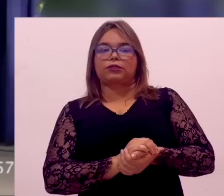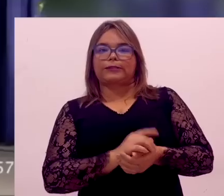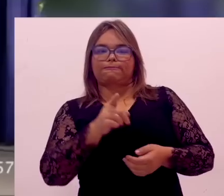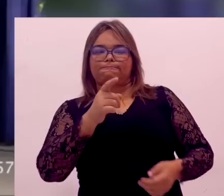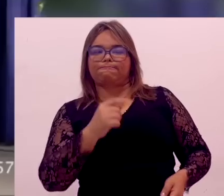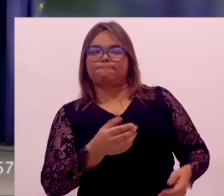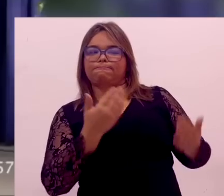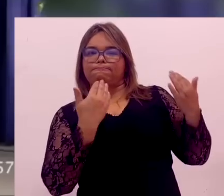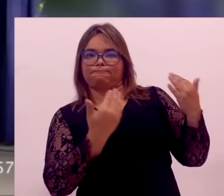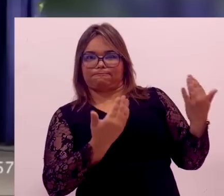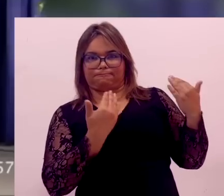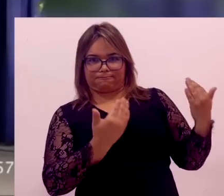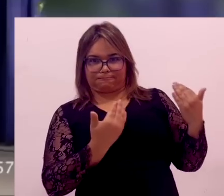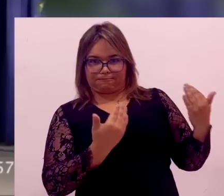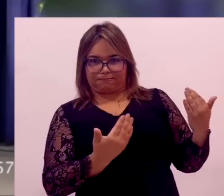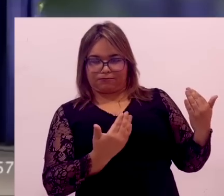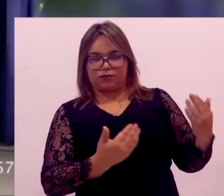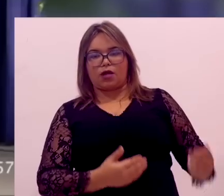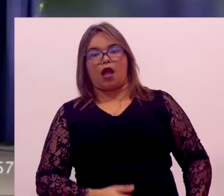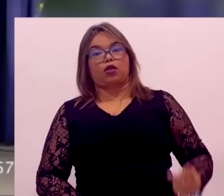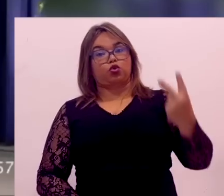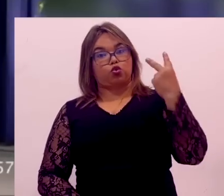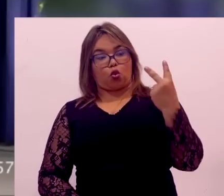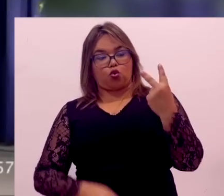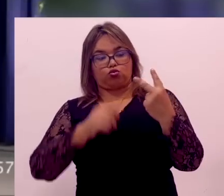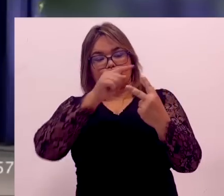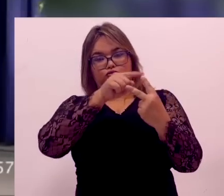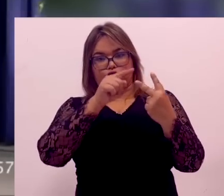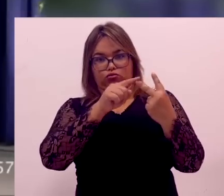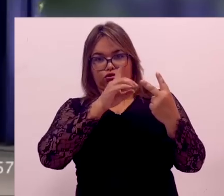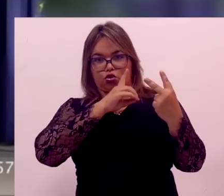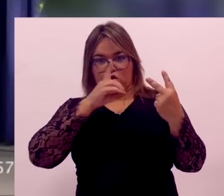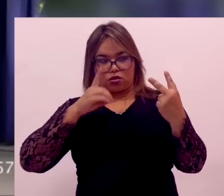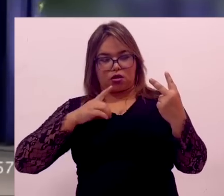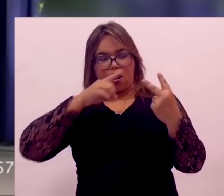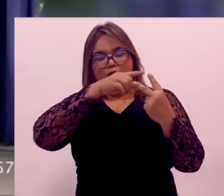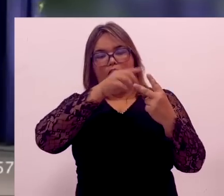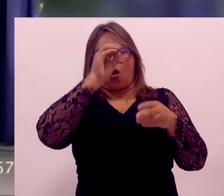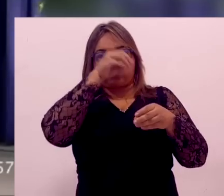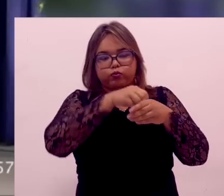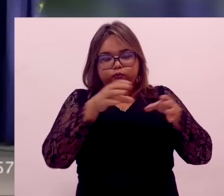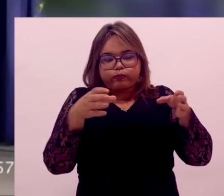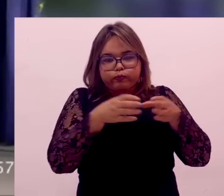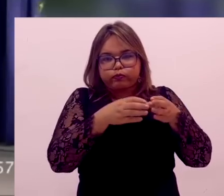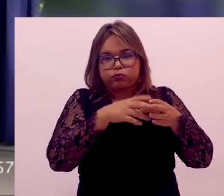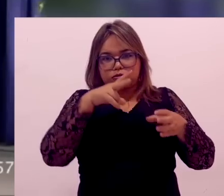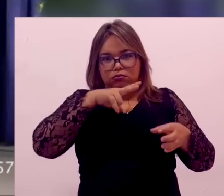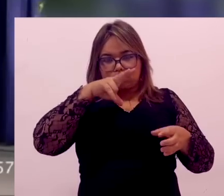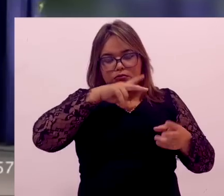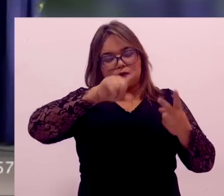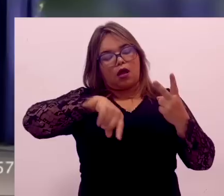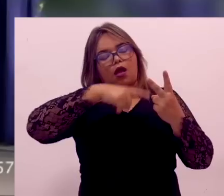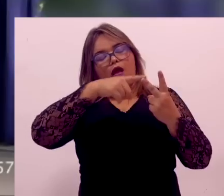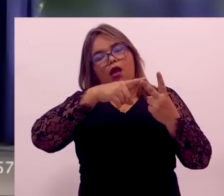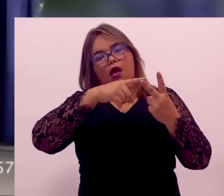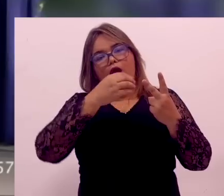tem as suas suspeitas. Então, há duas doutrinas, uma de dentro e outra de fora.